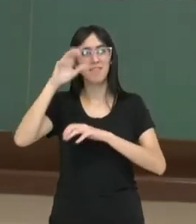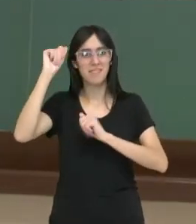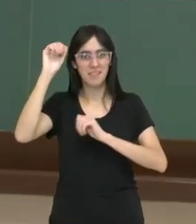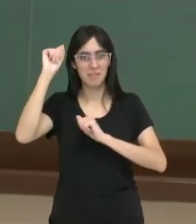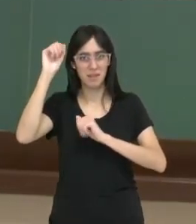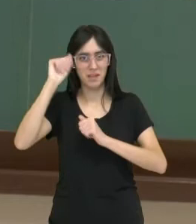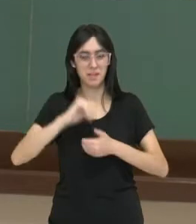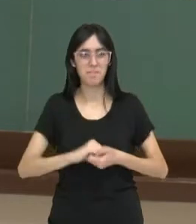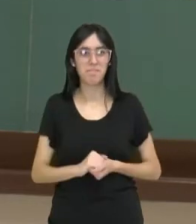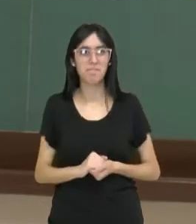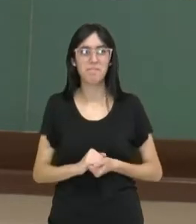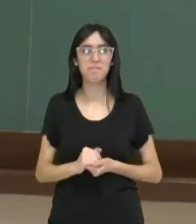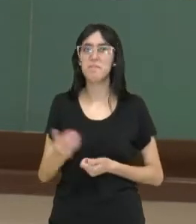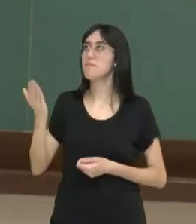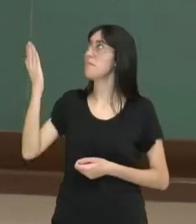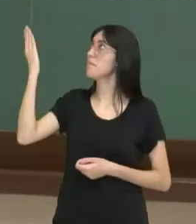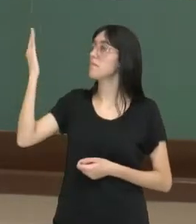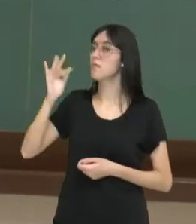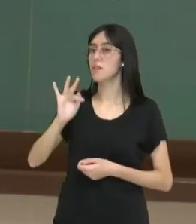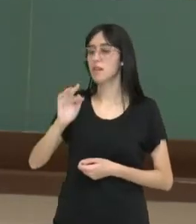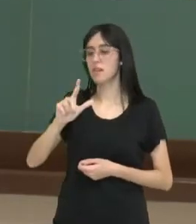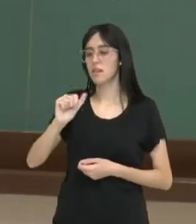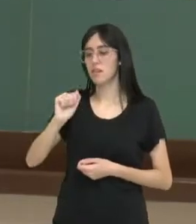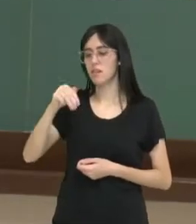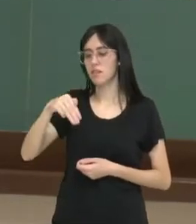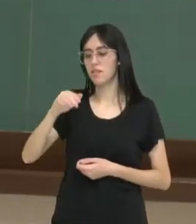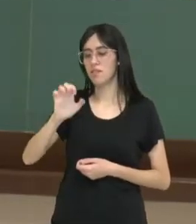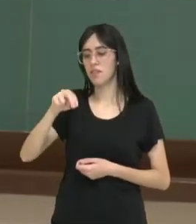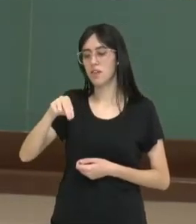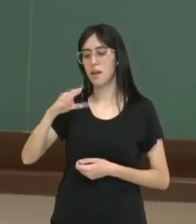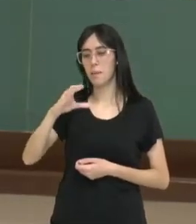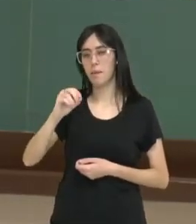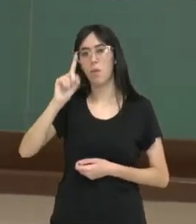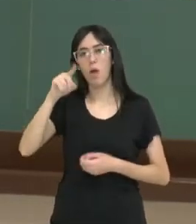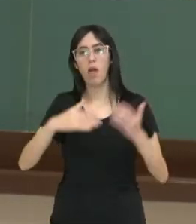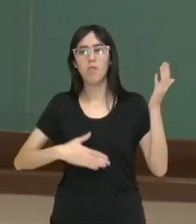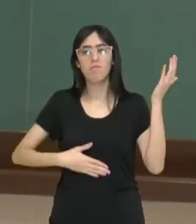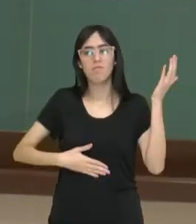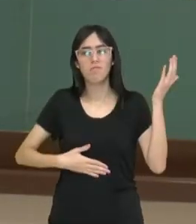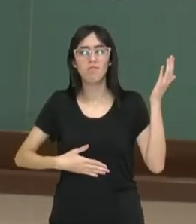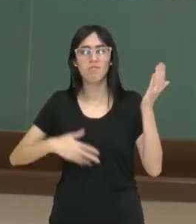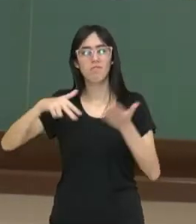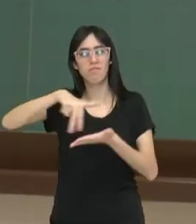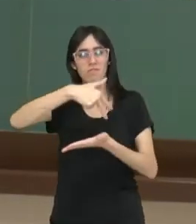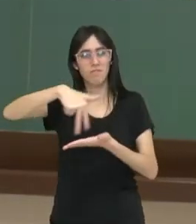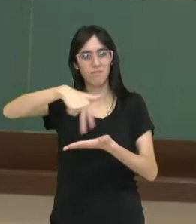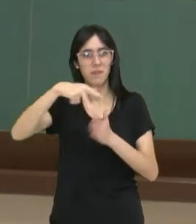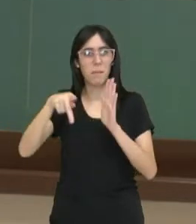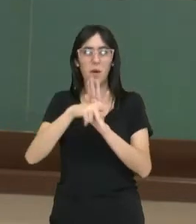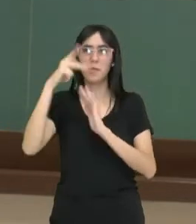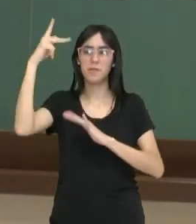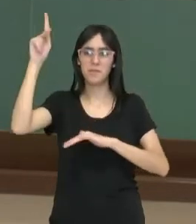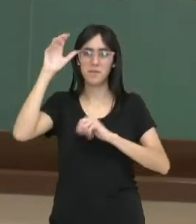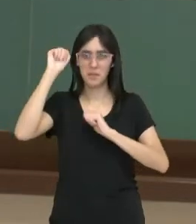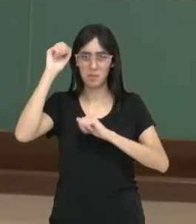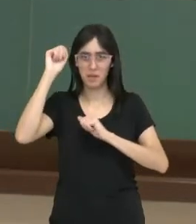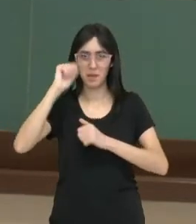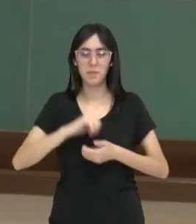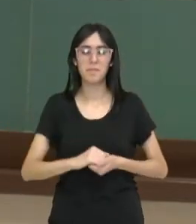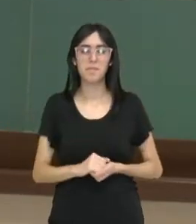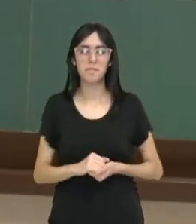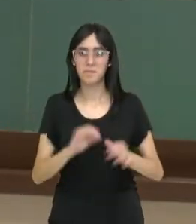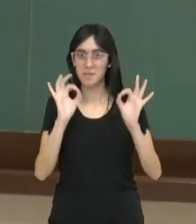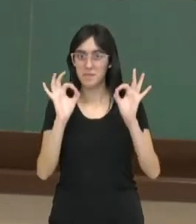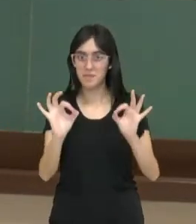Espanha. Flamenco, um baile flamenco, uma dança espanhola.